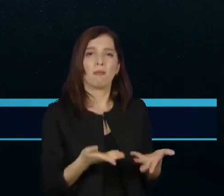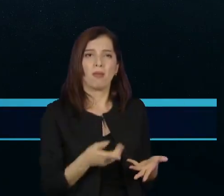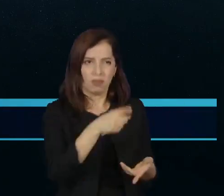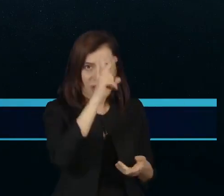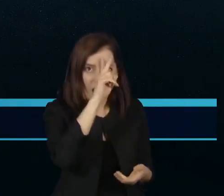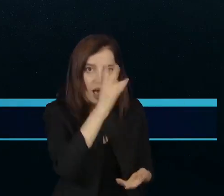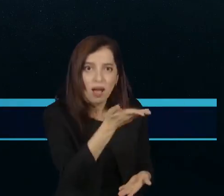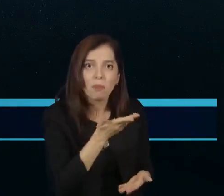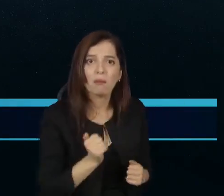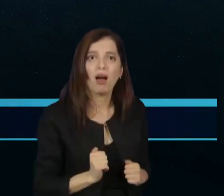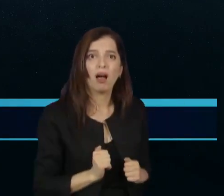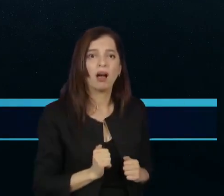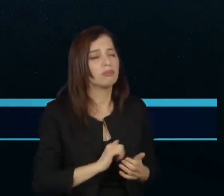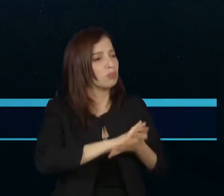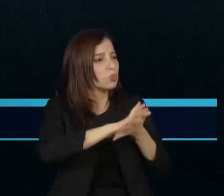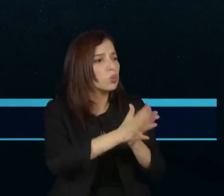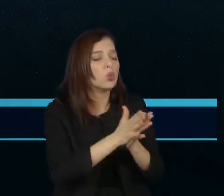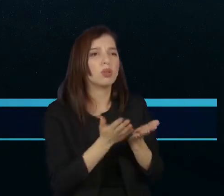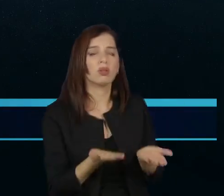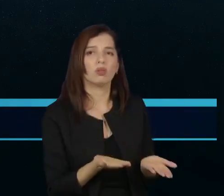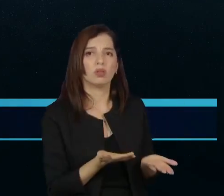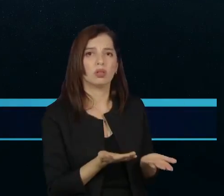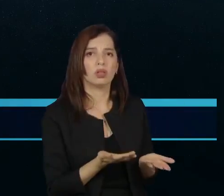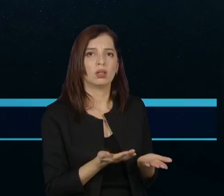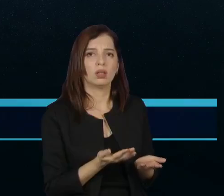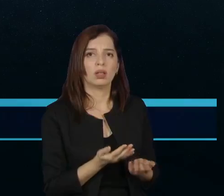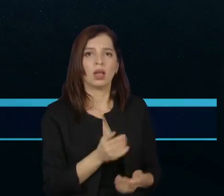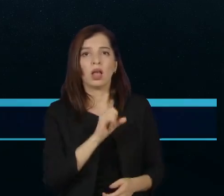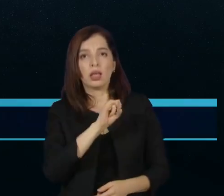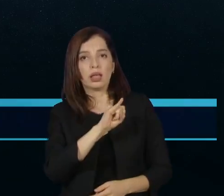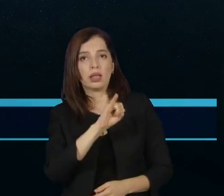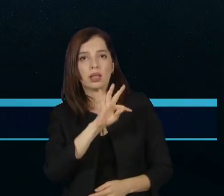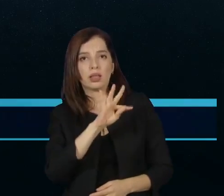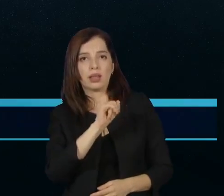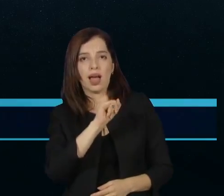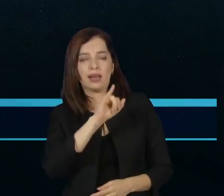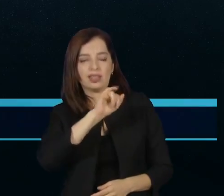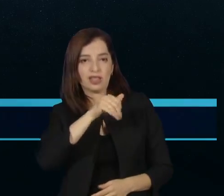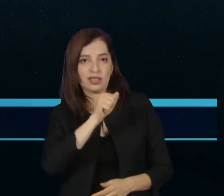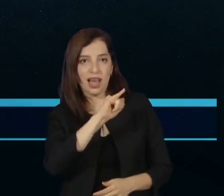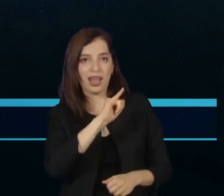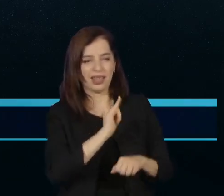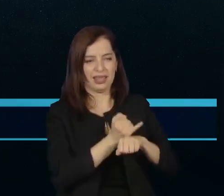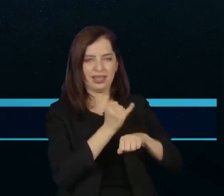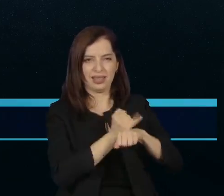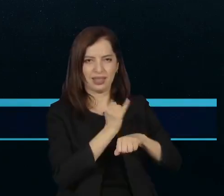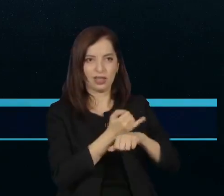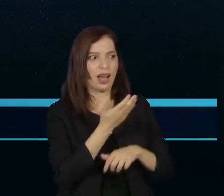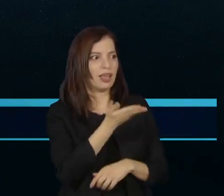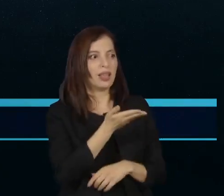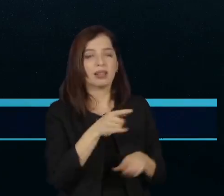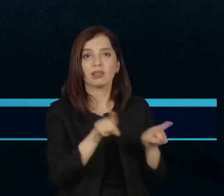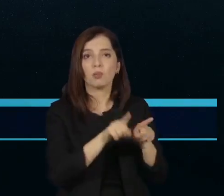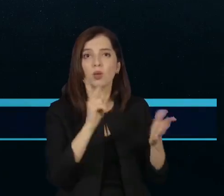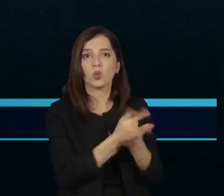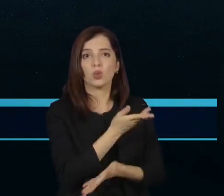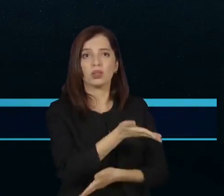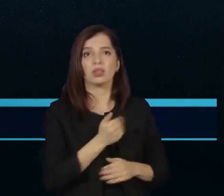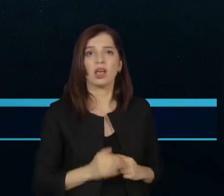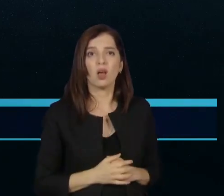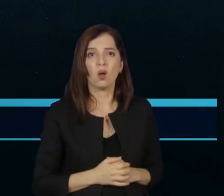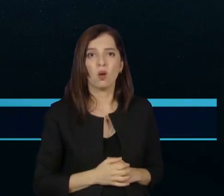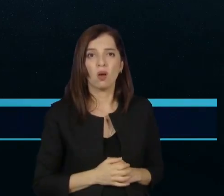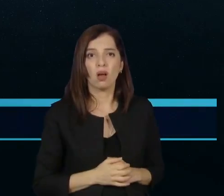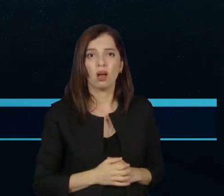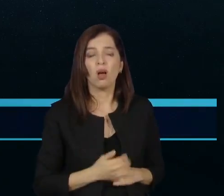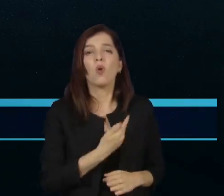ali perto de Itajaí. Então, a gente vê esse tipo de fato se repetindo, né? E uma dificuldade muito grande dos governos de conseguir talvez